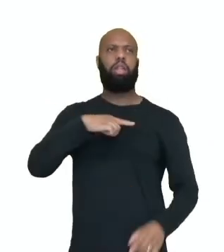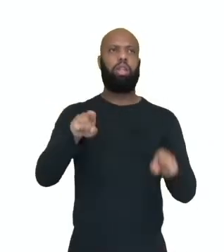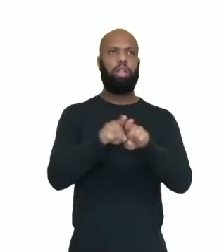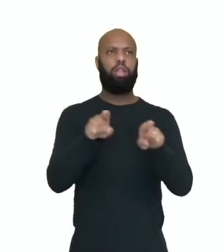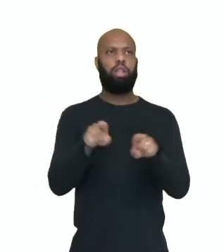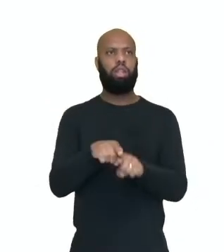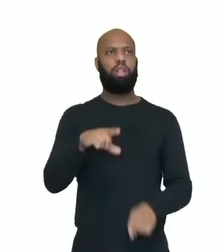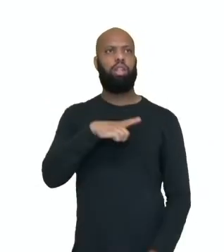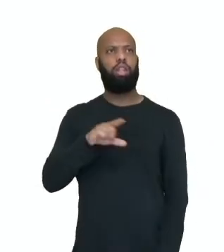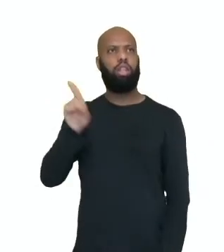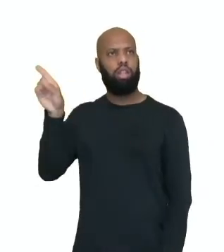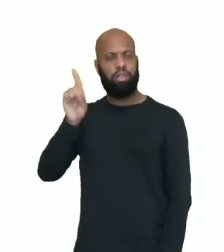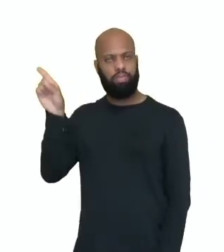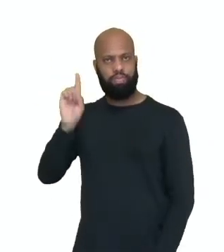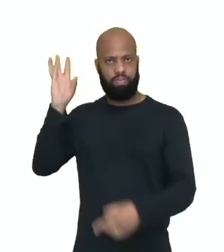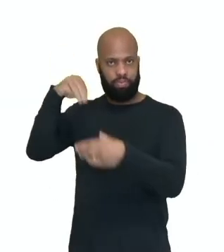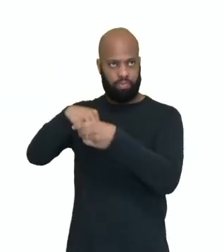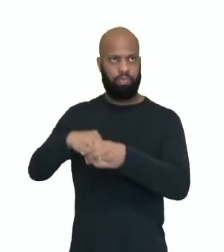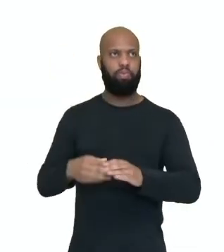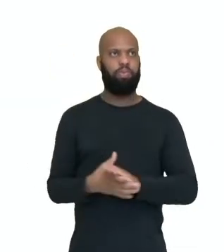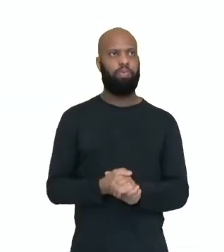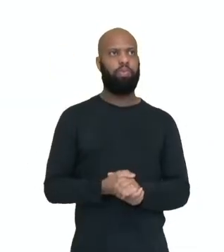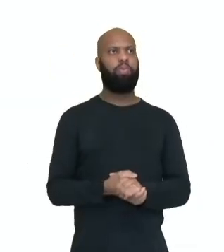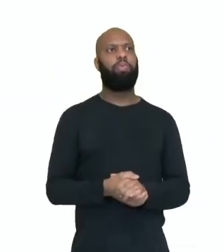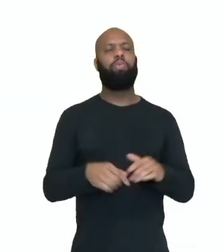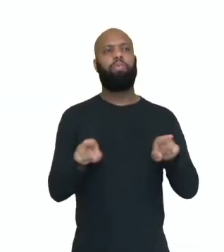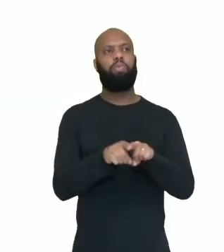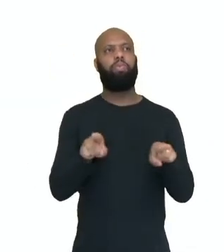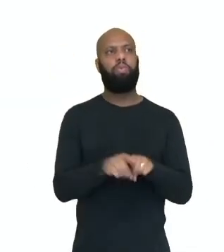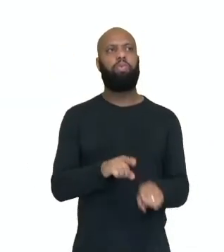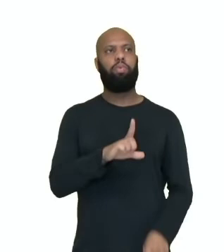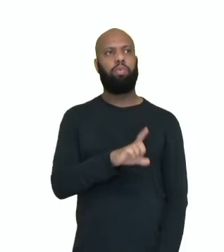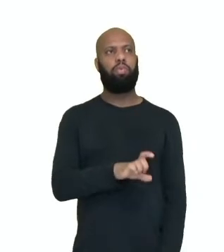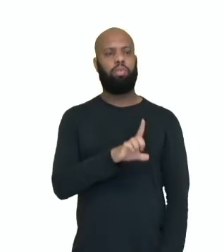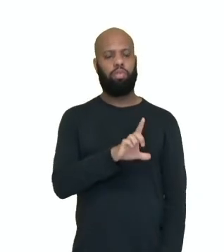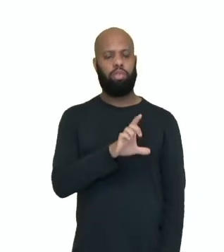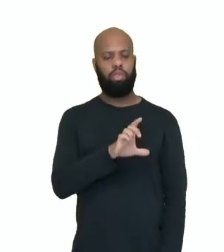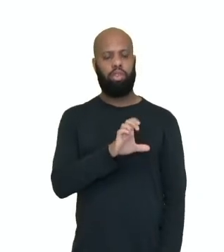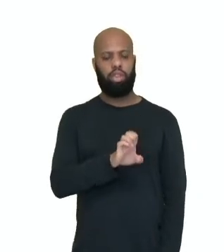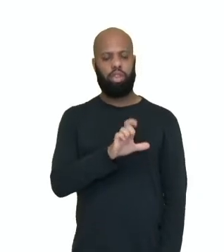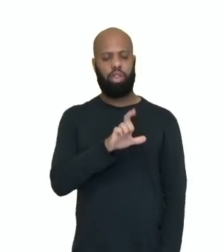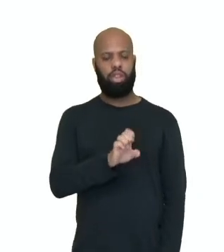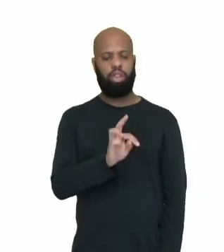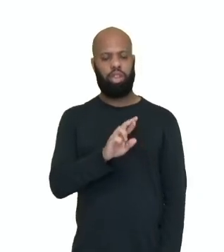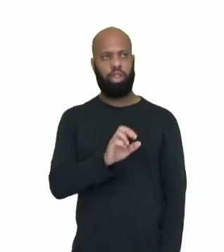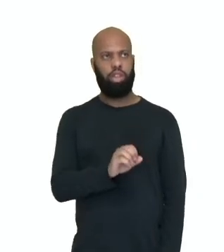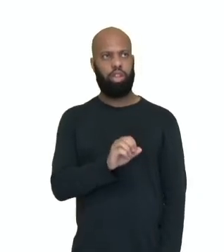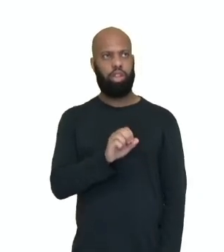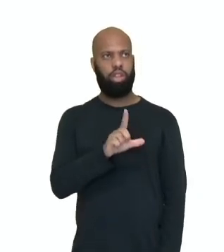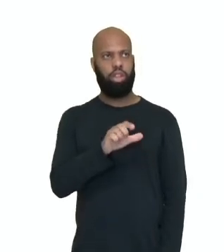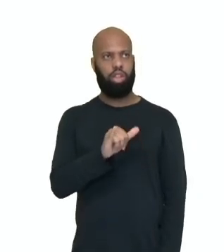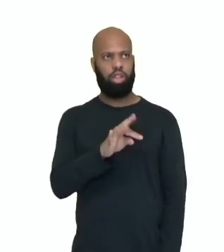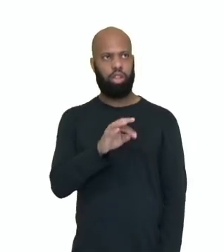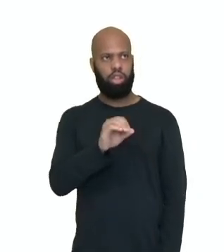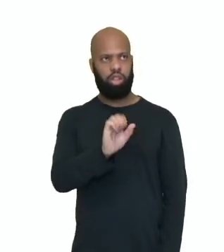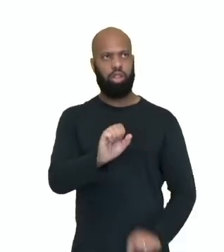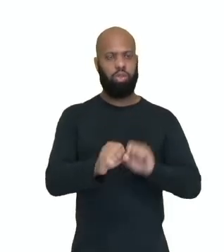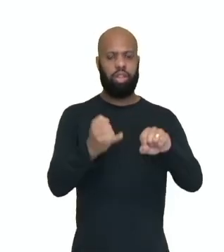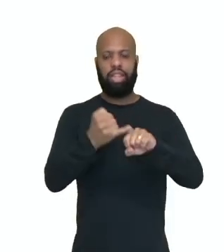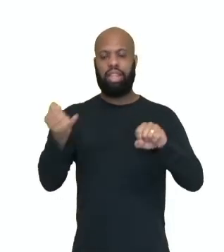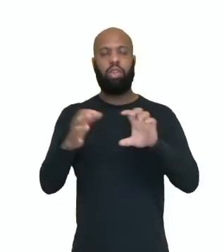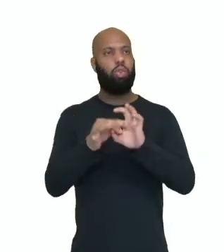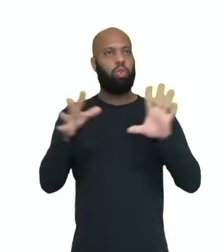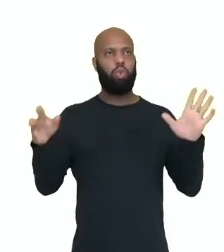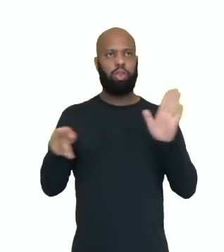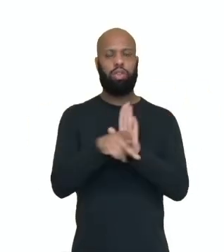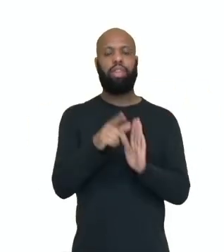na parte aqui do circuito interno. E os eletrólitos são os íons livres, cátions e ânions, que vêm da autonização da